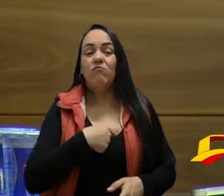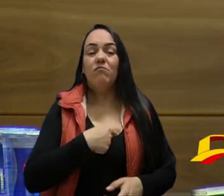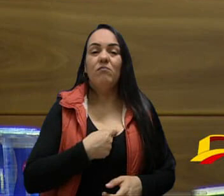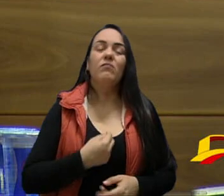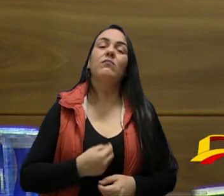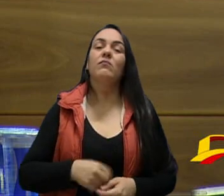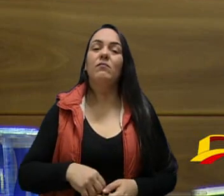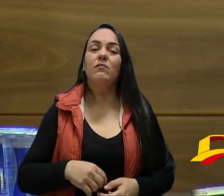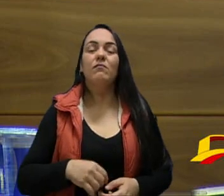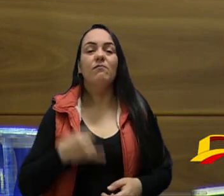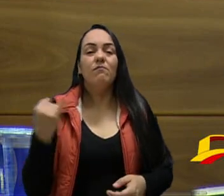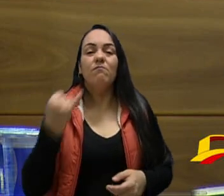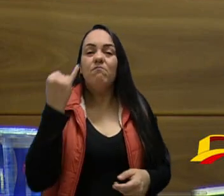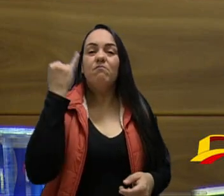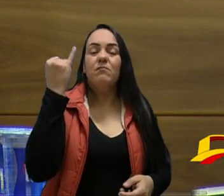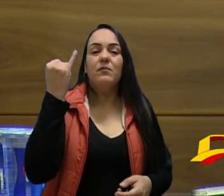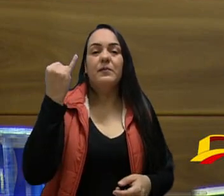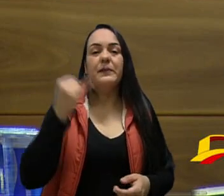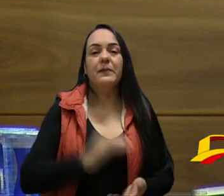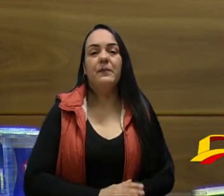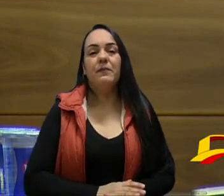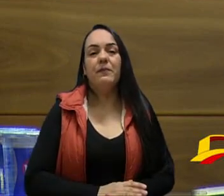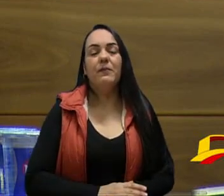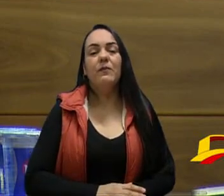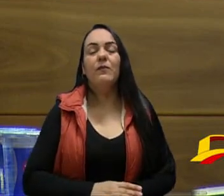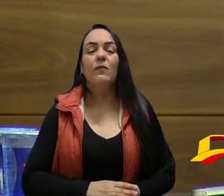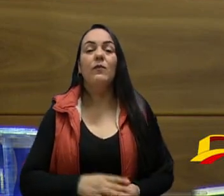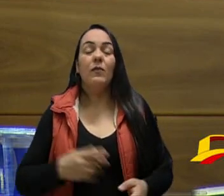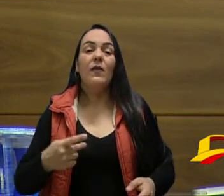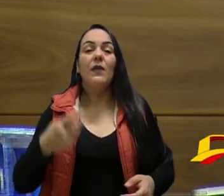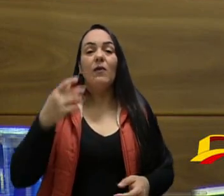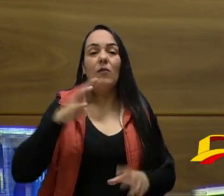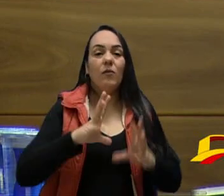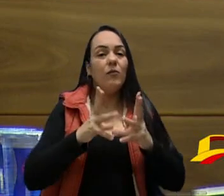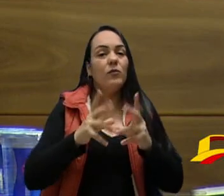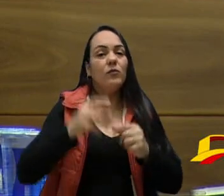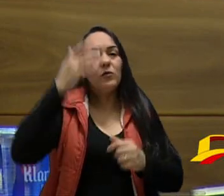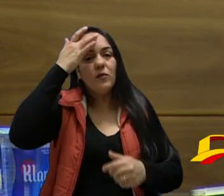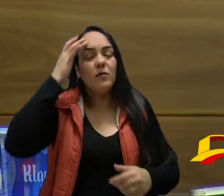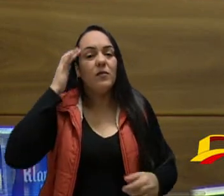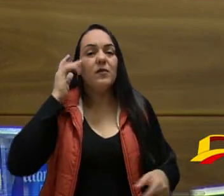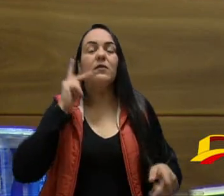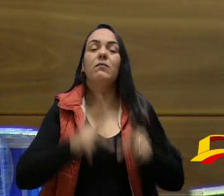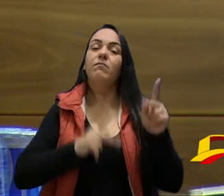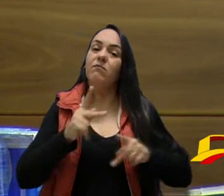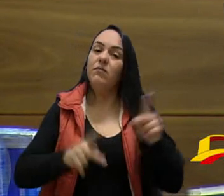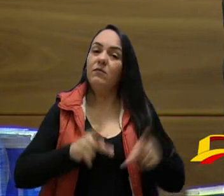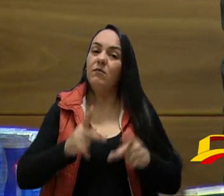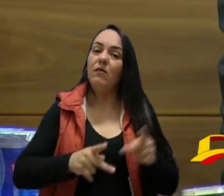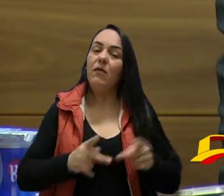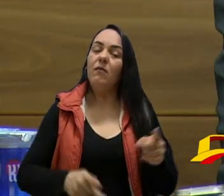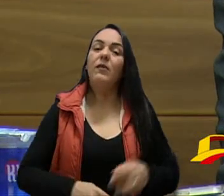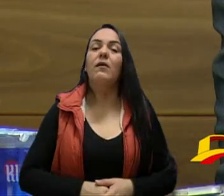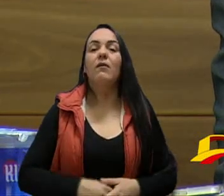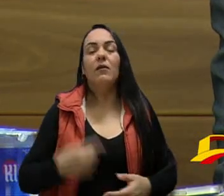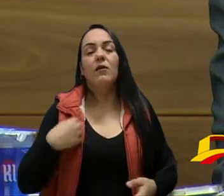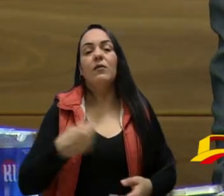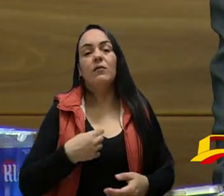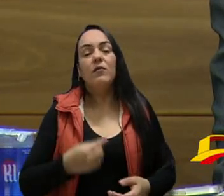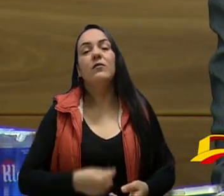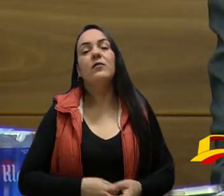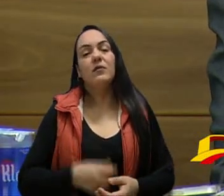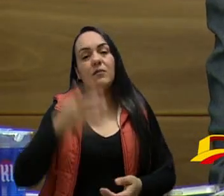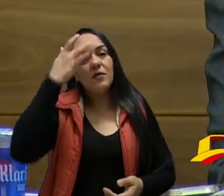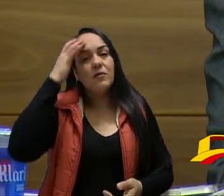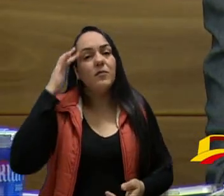prima e é pelo interesse público que é o nosso ideal na ponta tá o